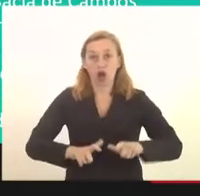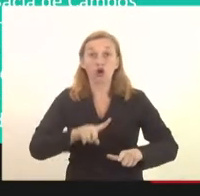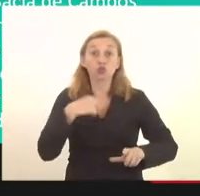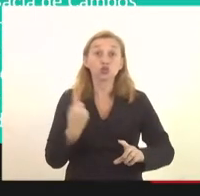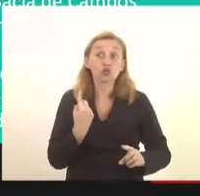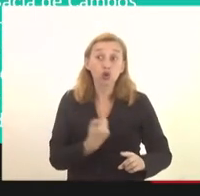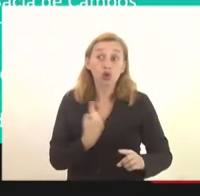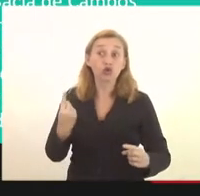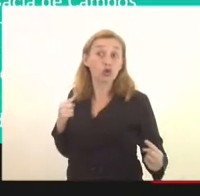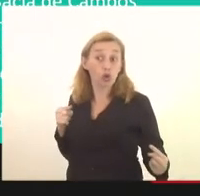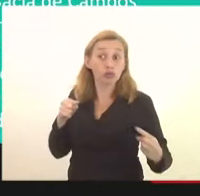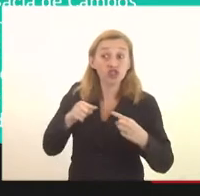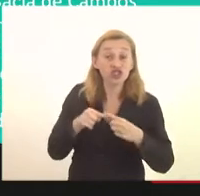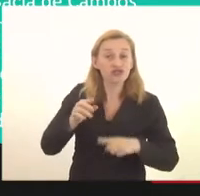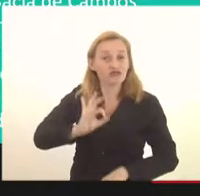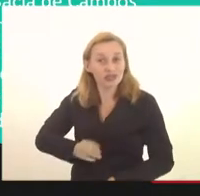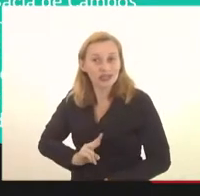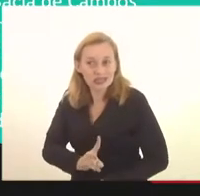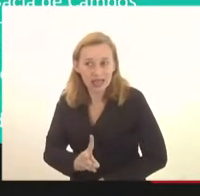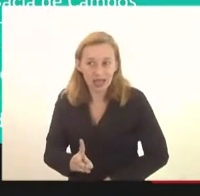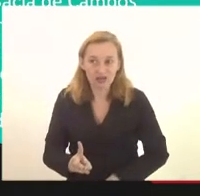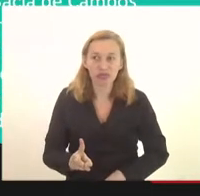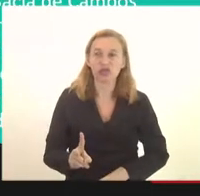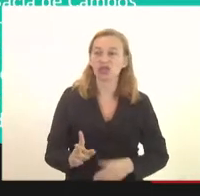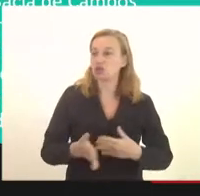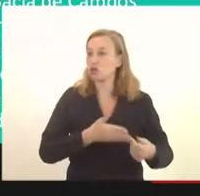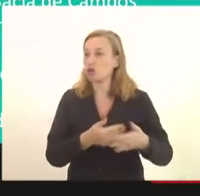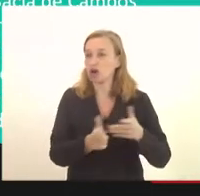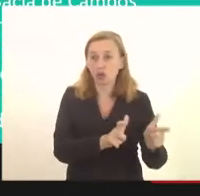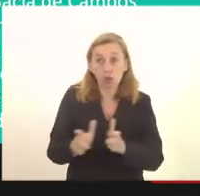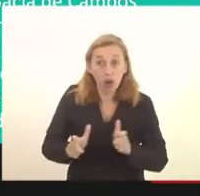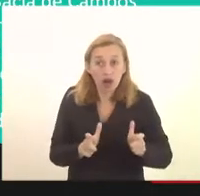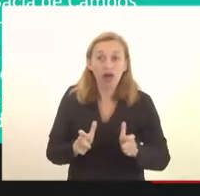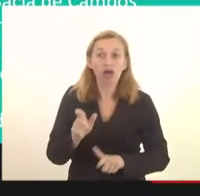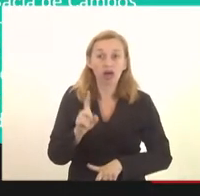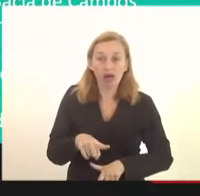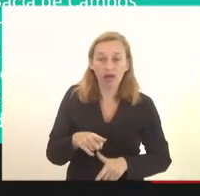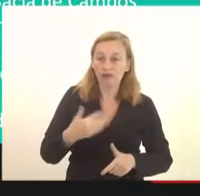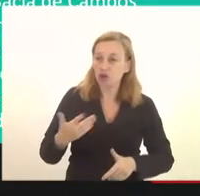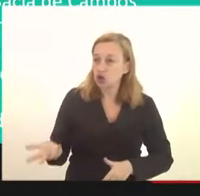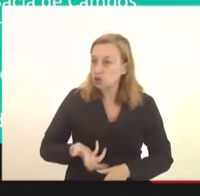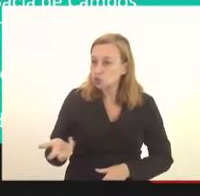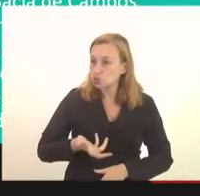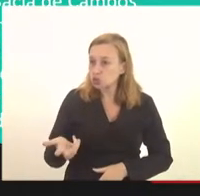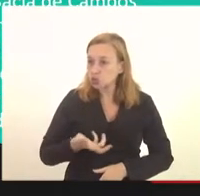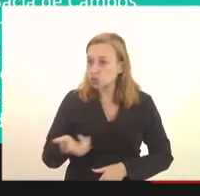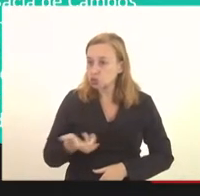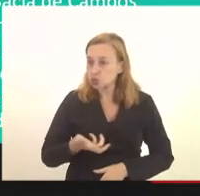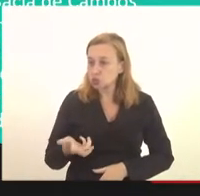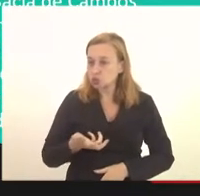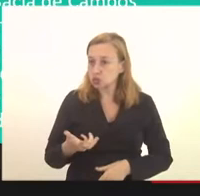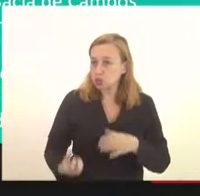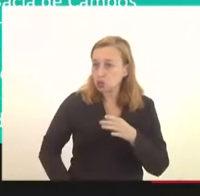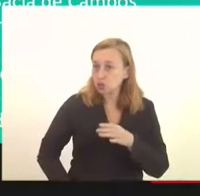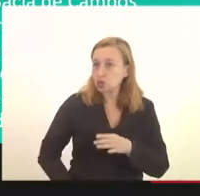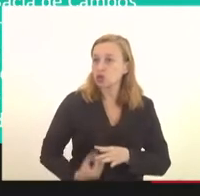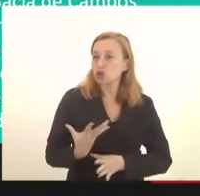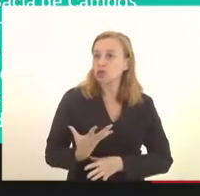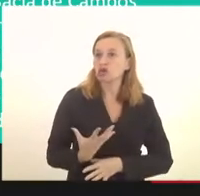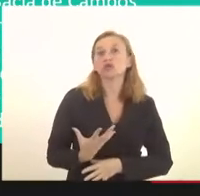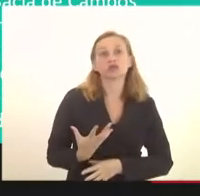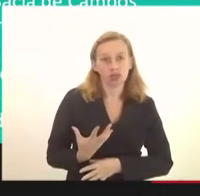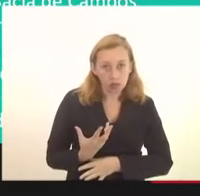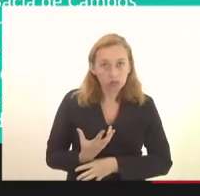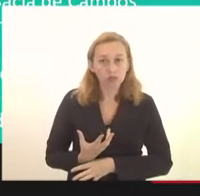objetivo, como sempre, e isso vale para qualquer concessão, é acelerar o investimento, acelerar a descoberta, acelerar a